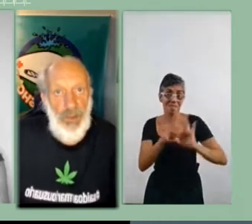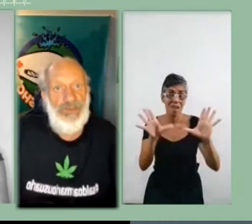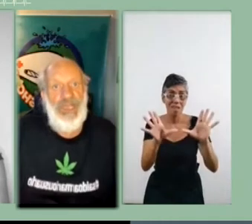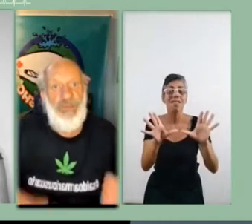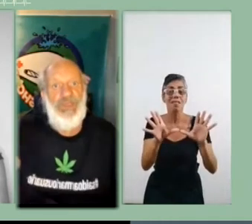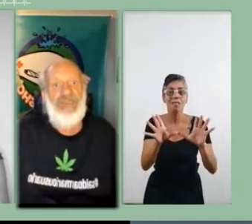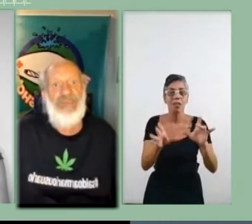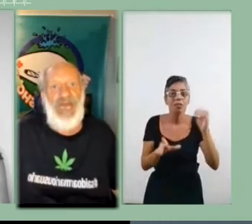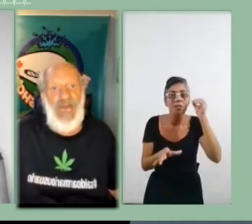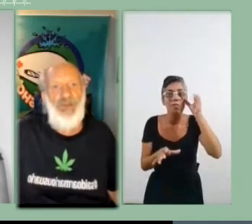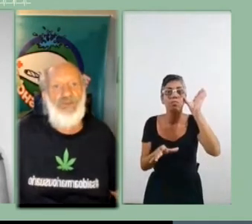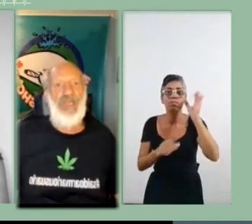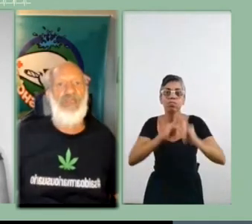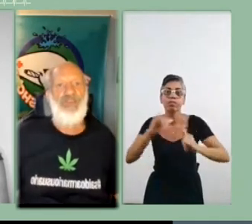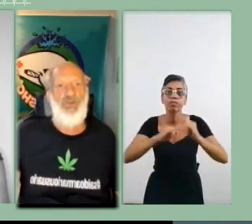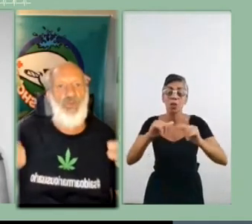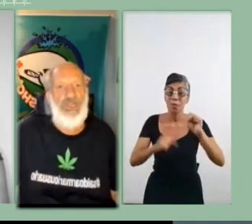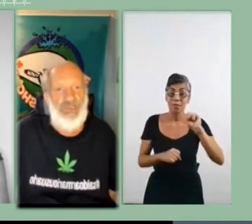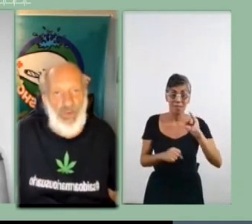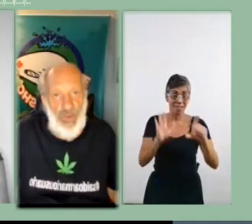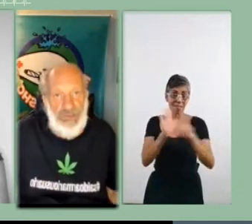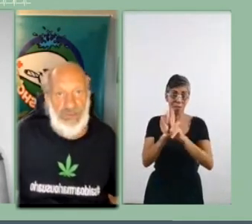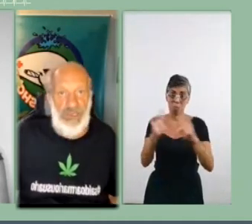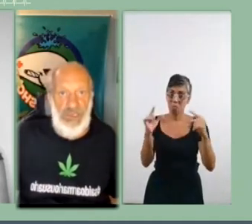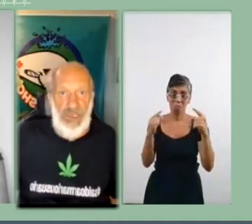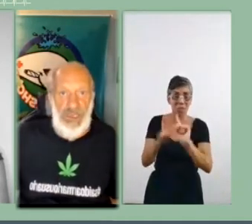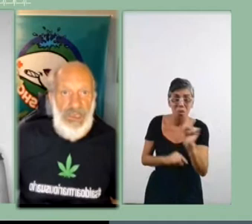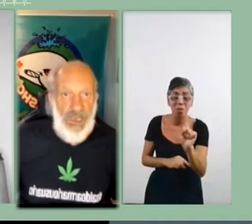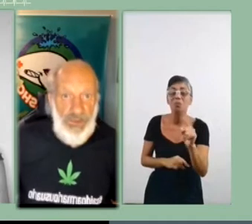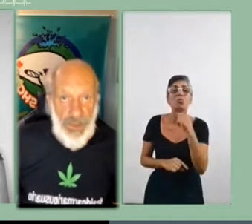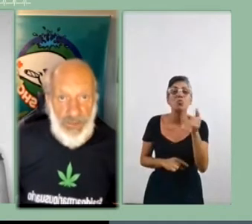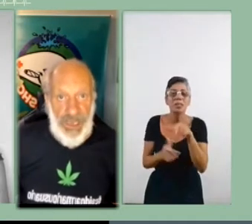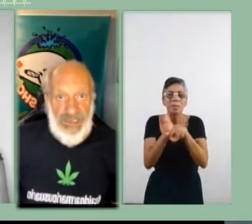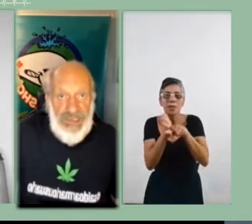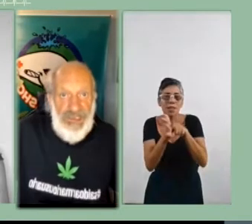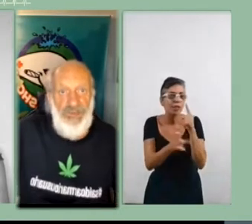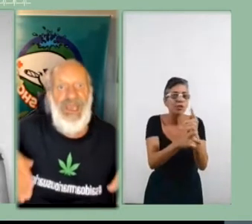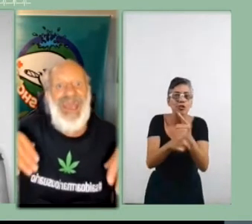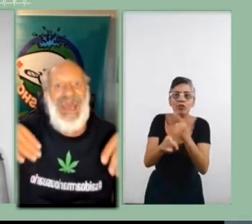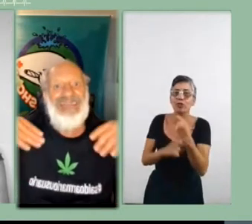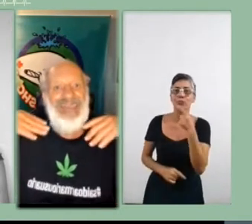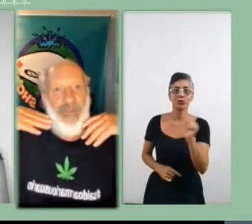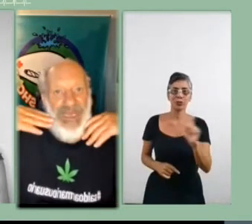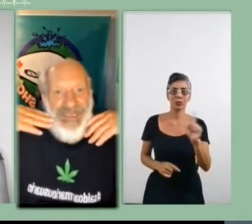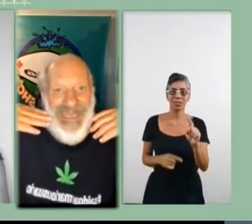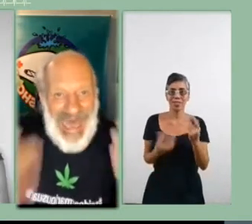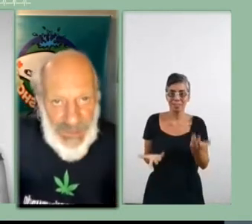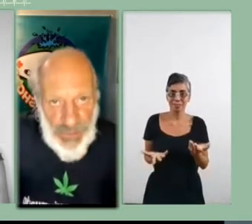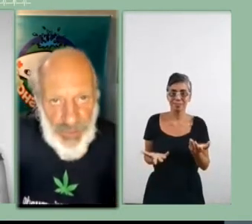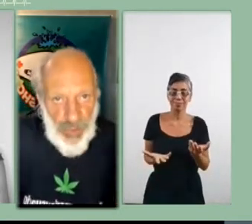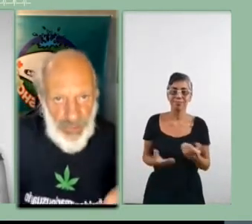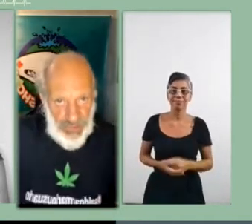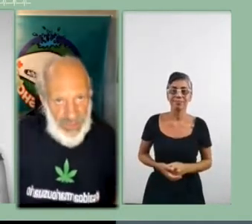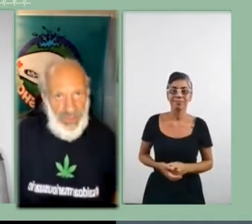legalização, não consegue pesquisar, não consegue descobrir as coisas. E aí o que acontece? A gente não tem rastreabilidade